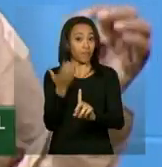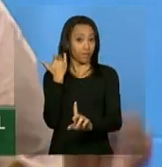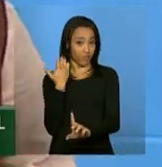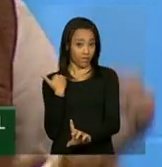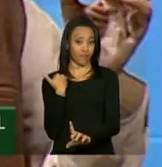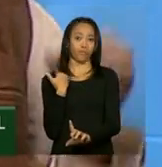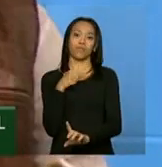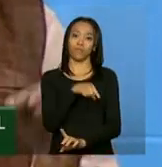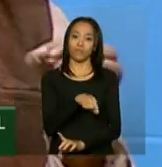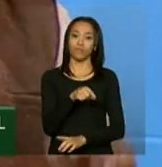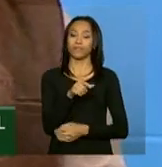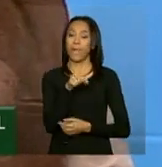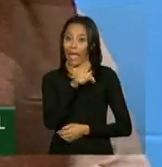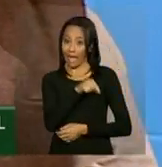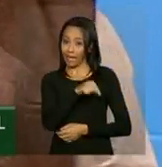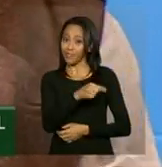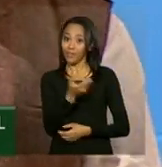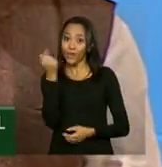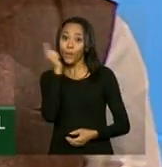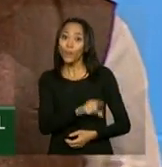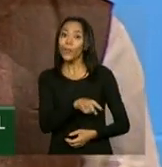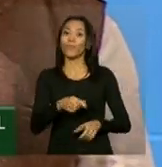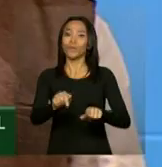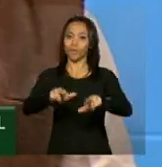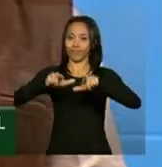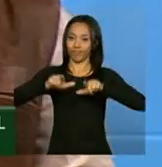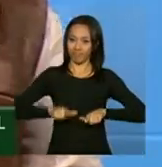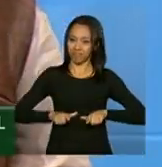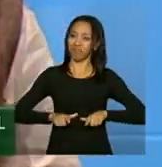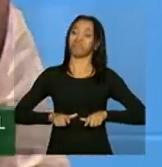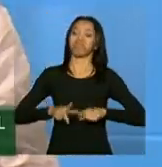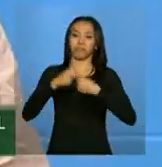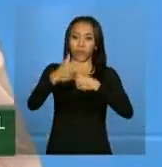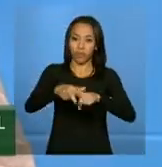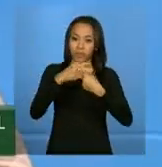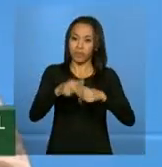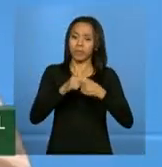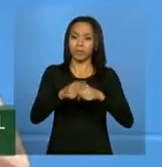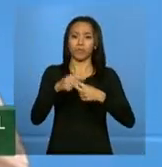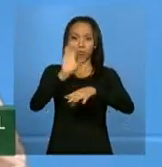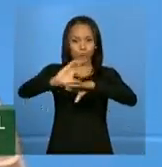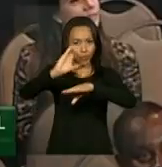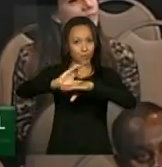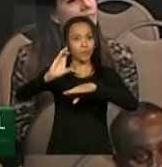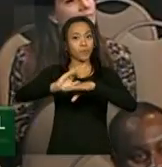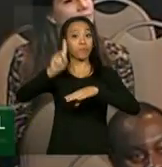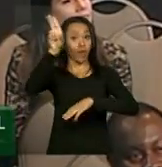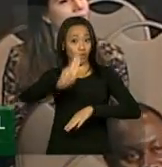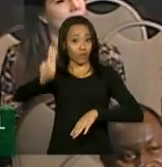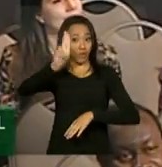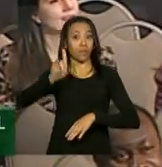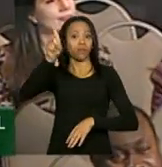dele, recebeu o seu diploma de engenharia mecânica pela Universidade da Índia.